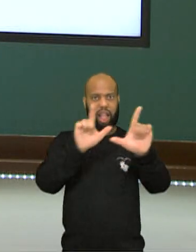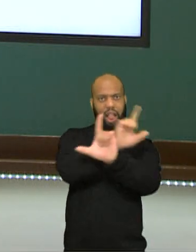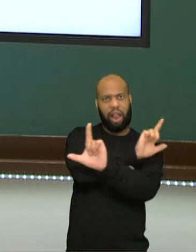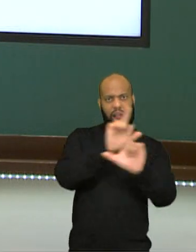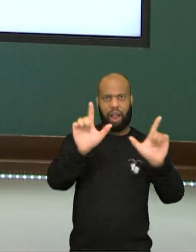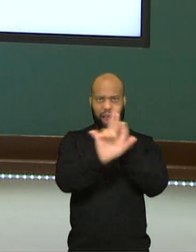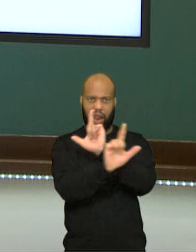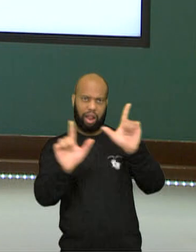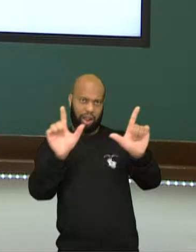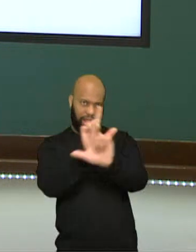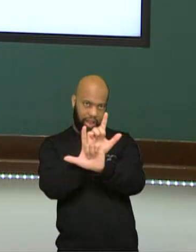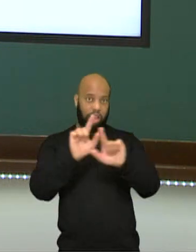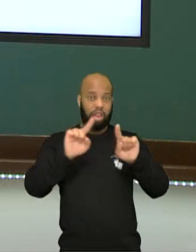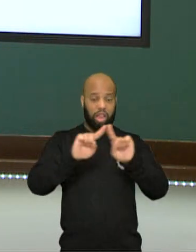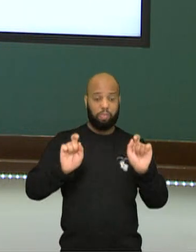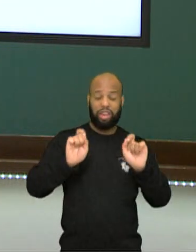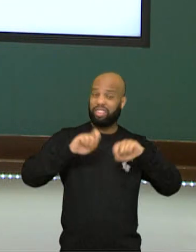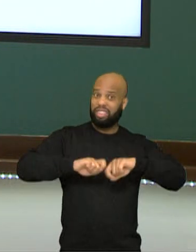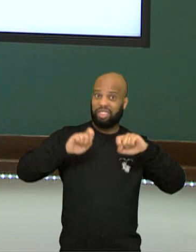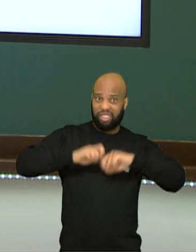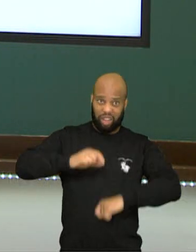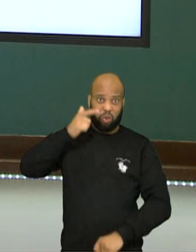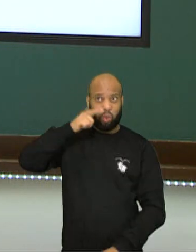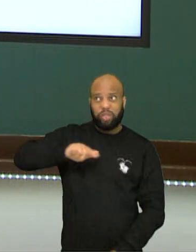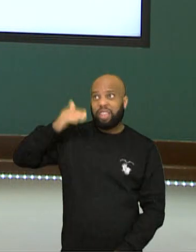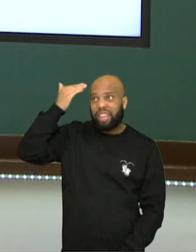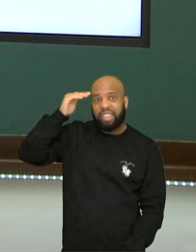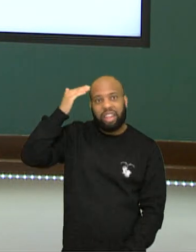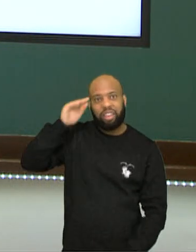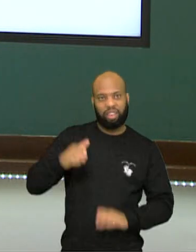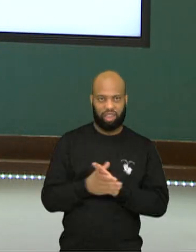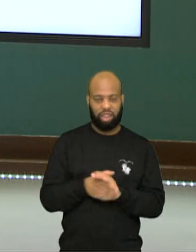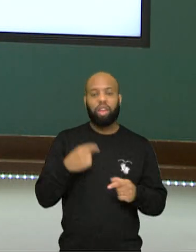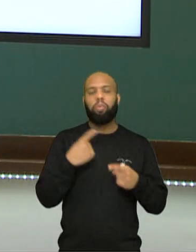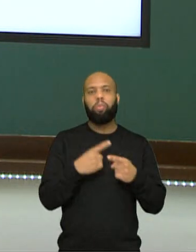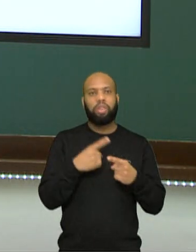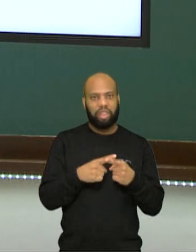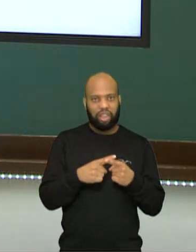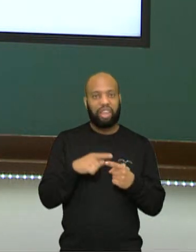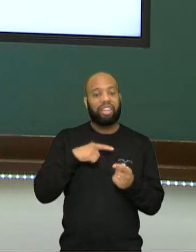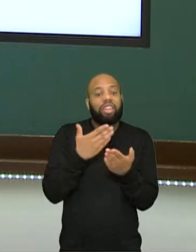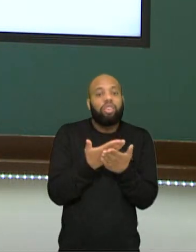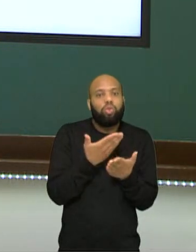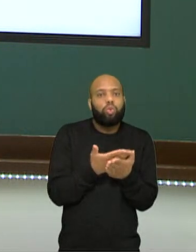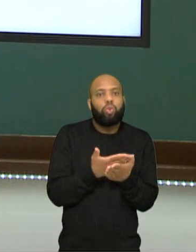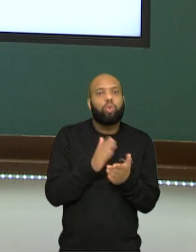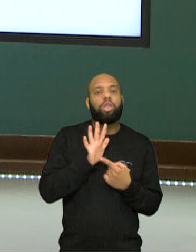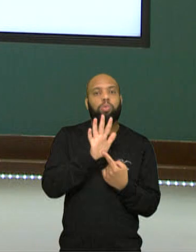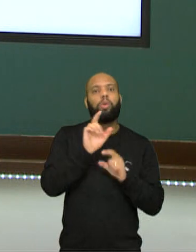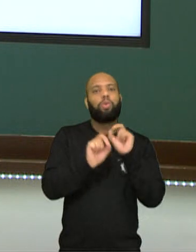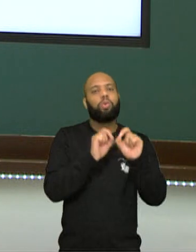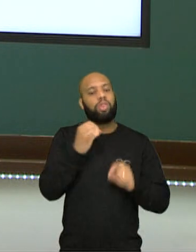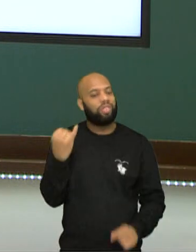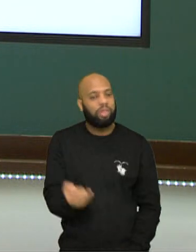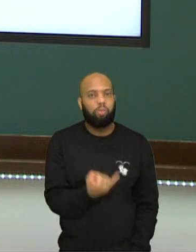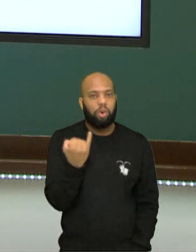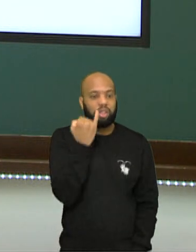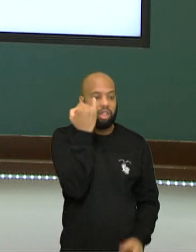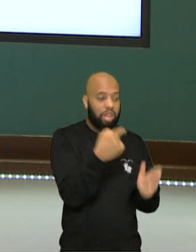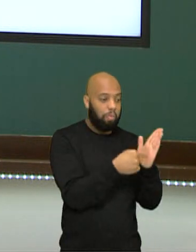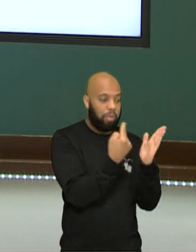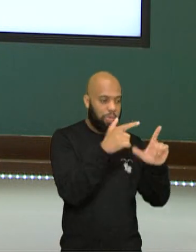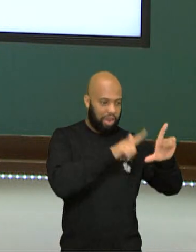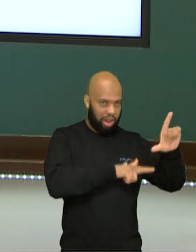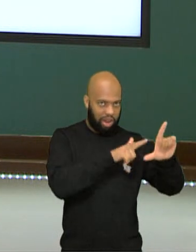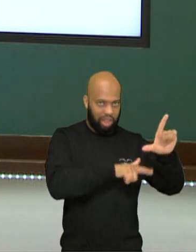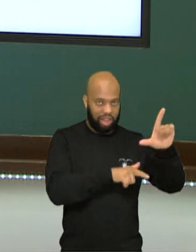desse texto que fala sobre ela, que o importante é a primeira e a última letra, por uma questão